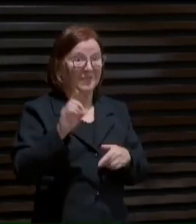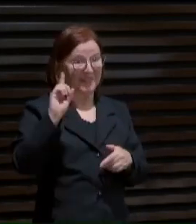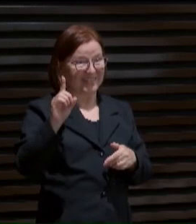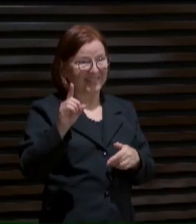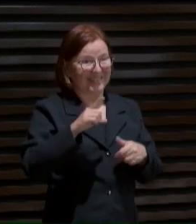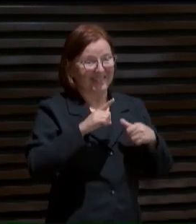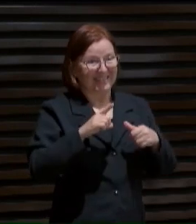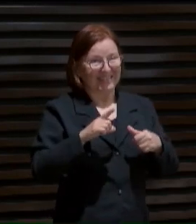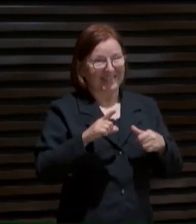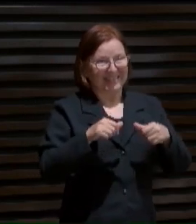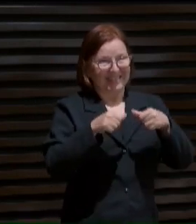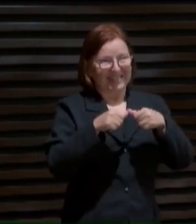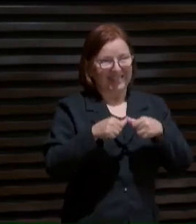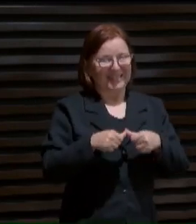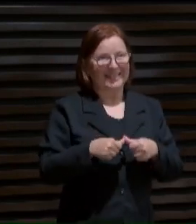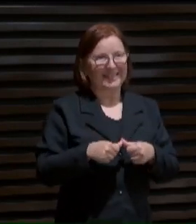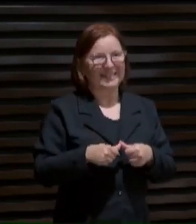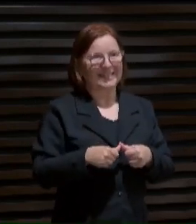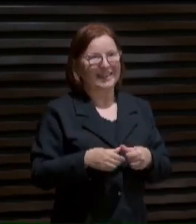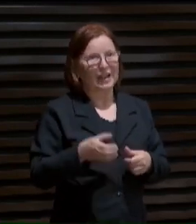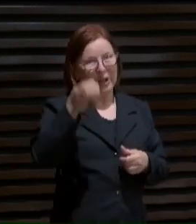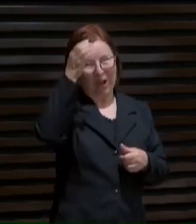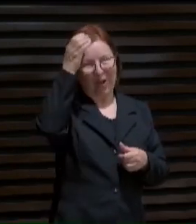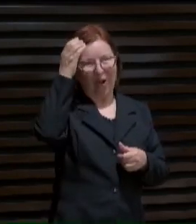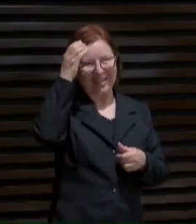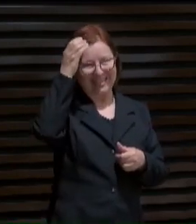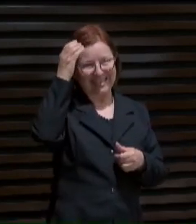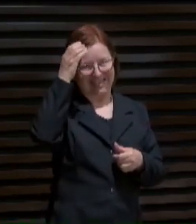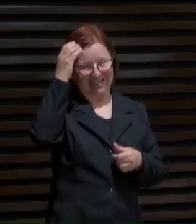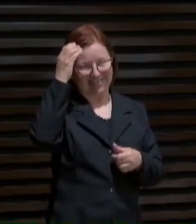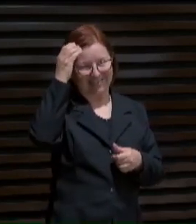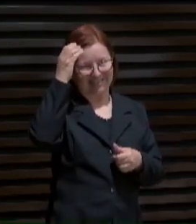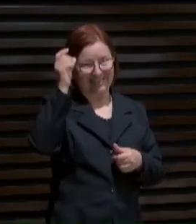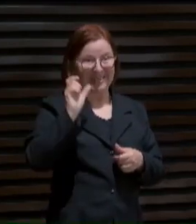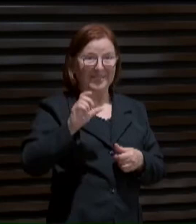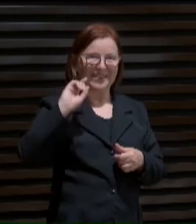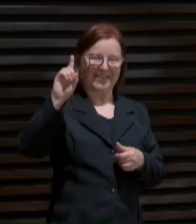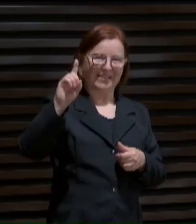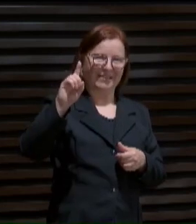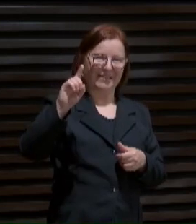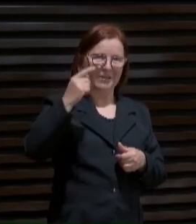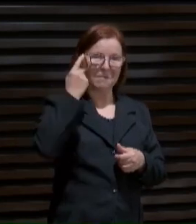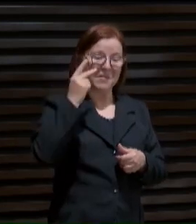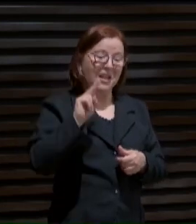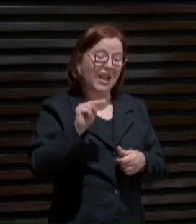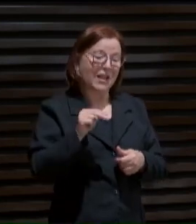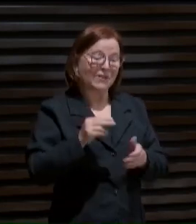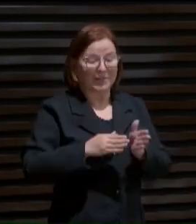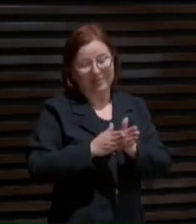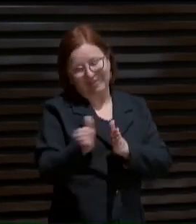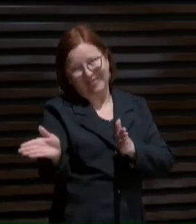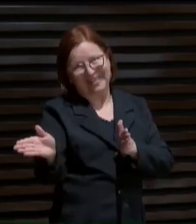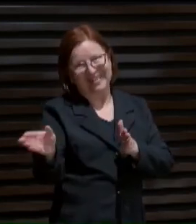do que a palavra de Deus nos diz para que em tempo algum mas os dez viemos da Verdade do